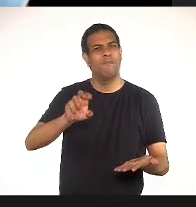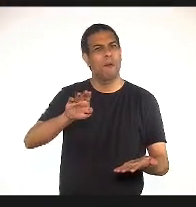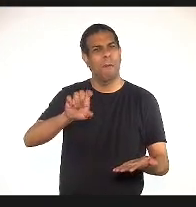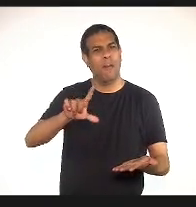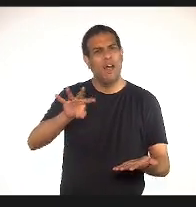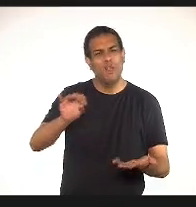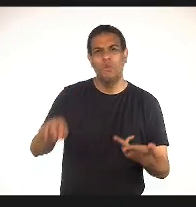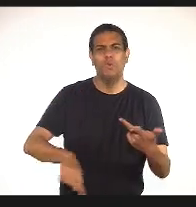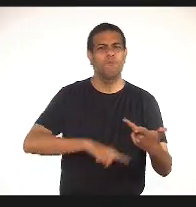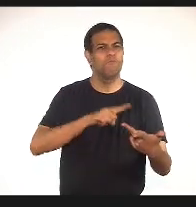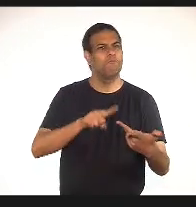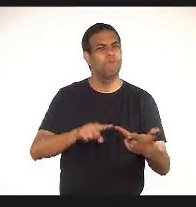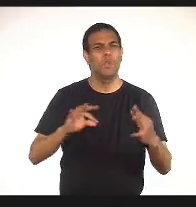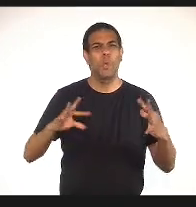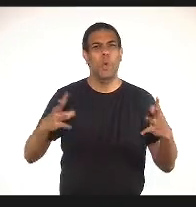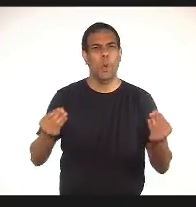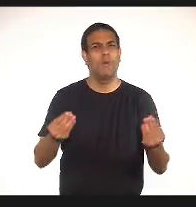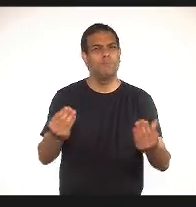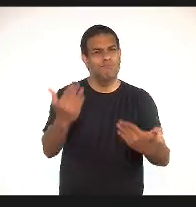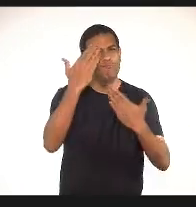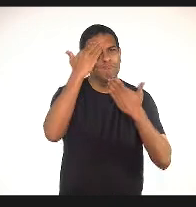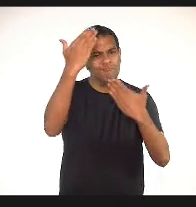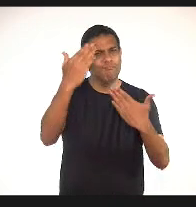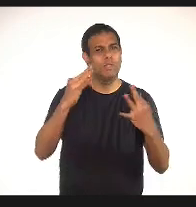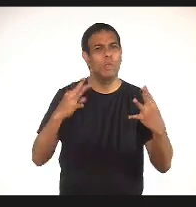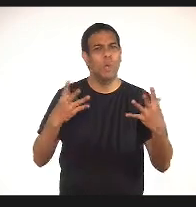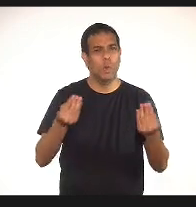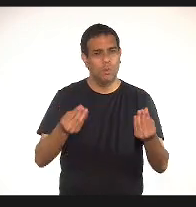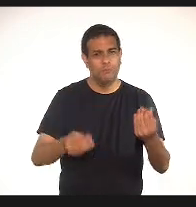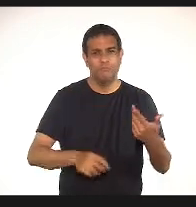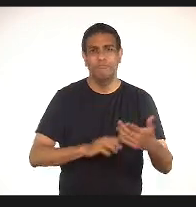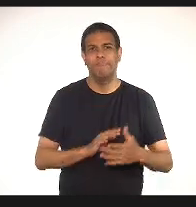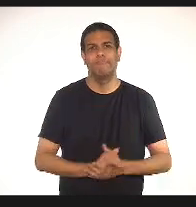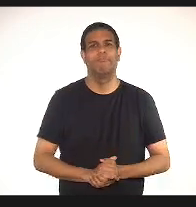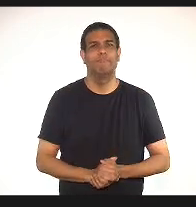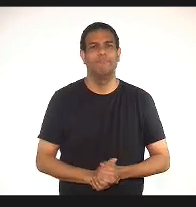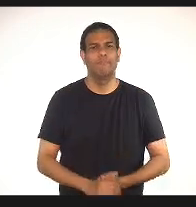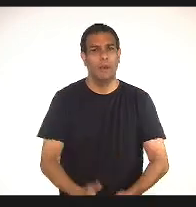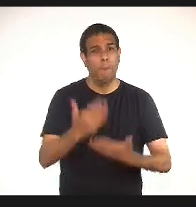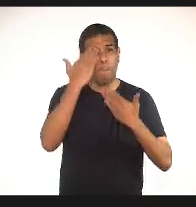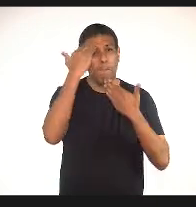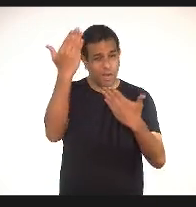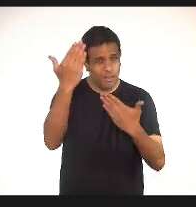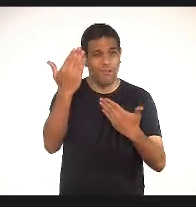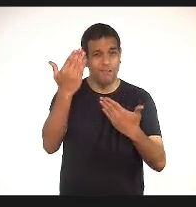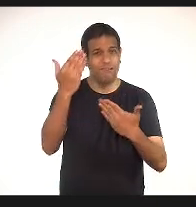Bebeto, nosso Marcelo Dino. Boa tarde, presidente.